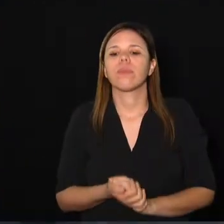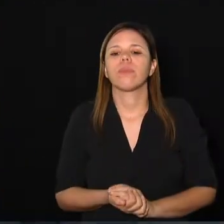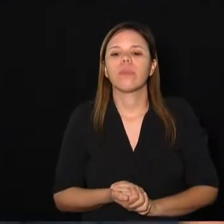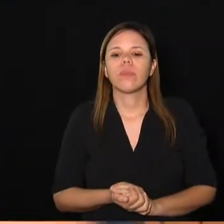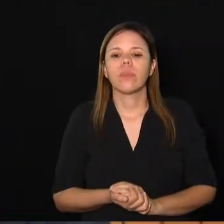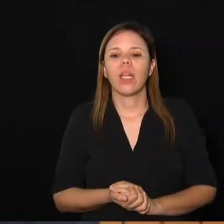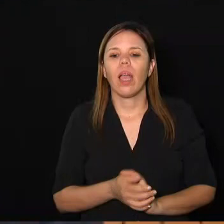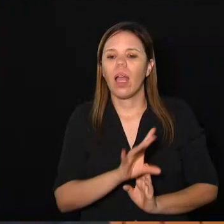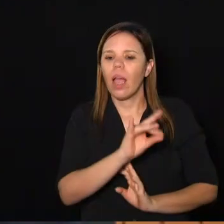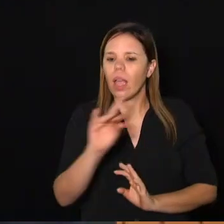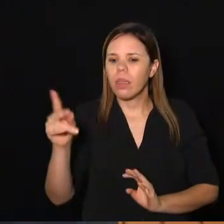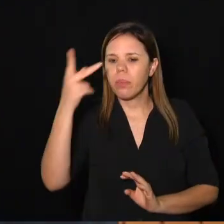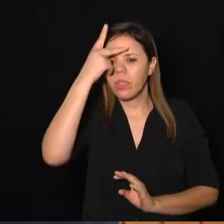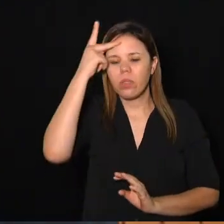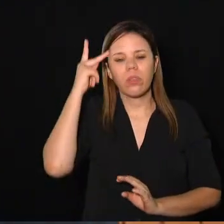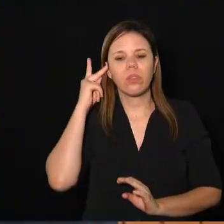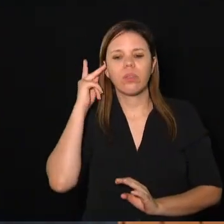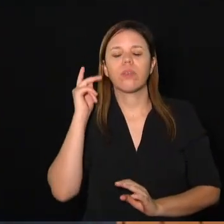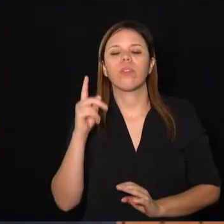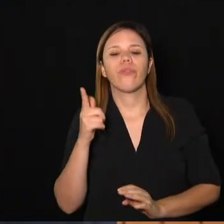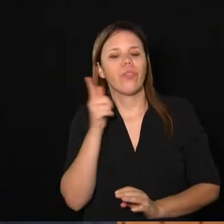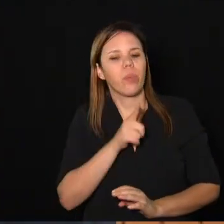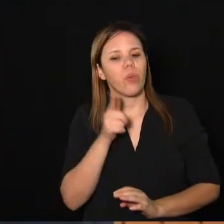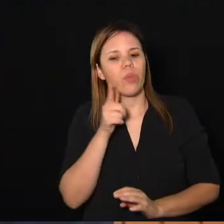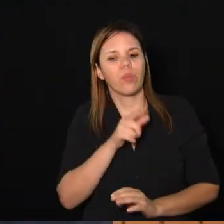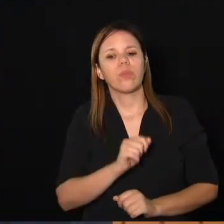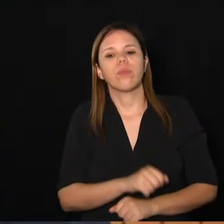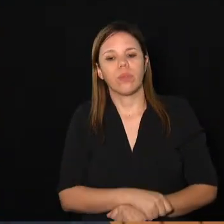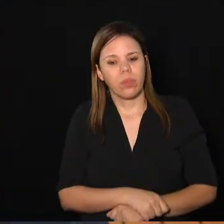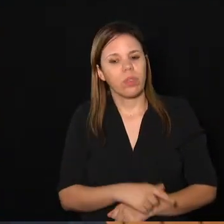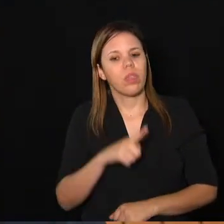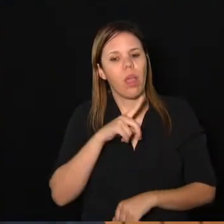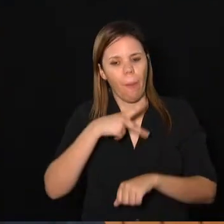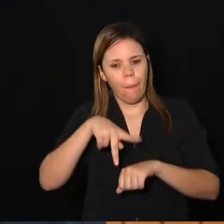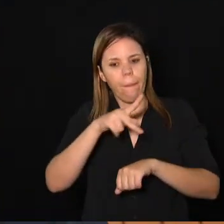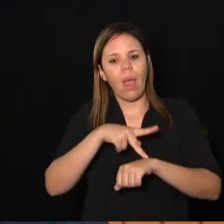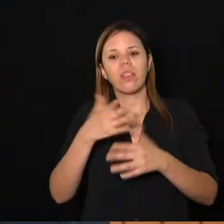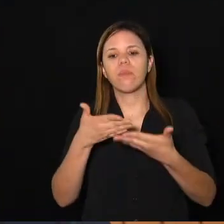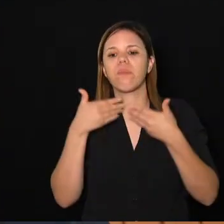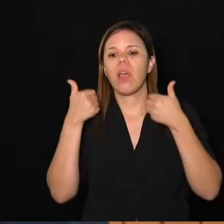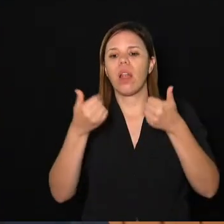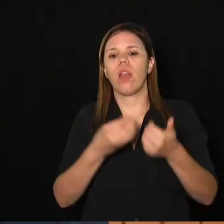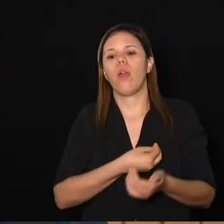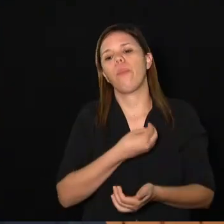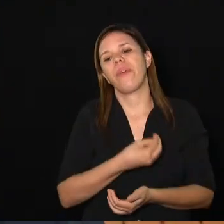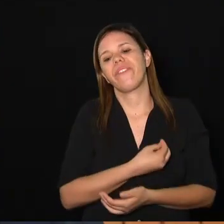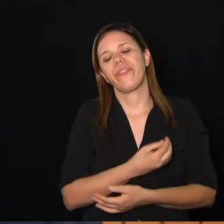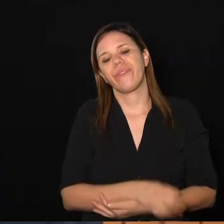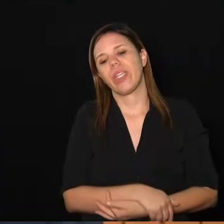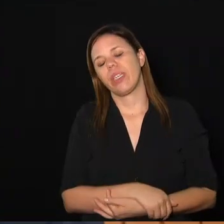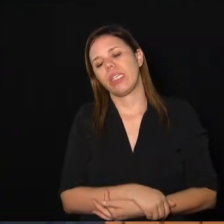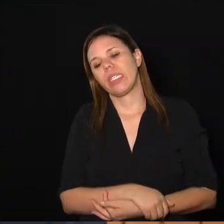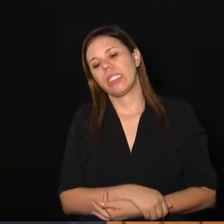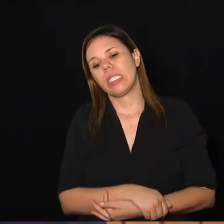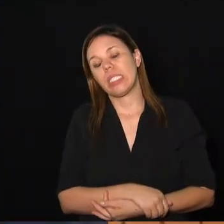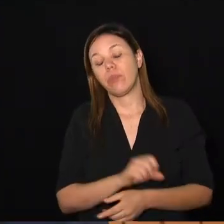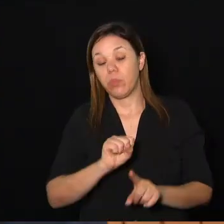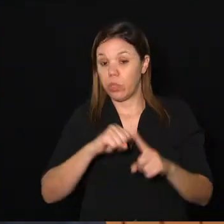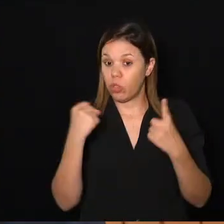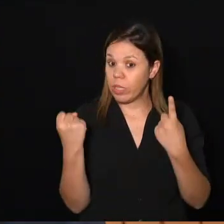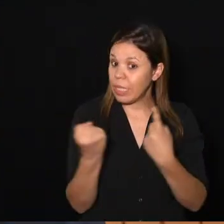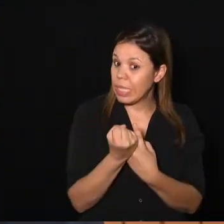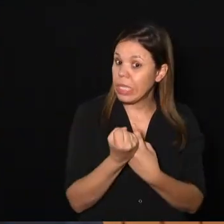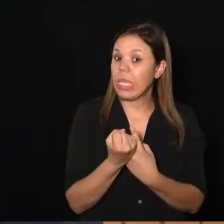posição de cada um nós vamos conseguir realmente ter um país melhor de se viver e nós vamos ter uma sociedade com